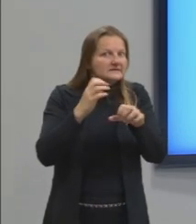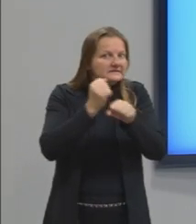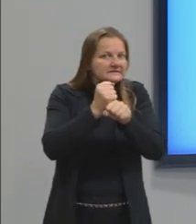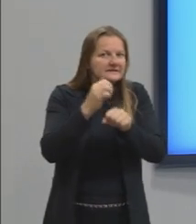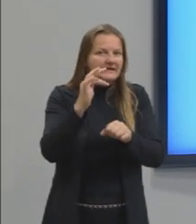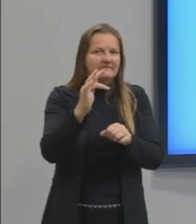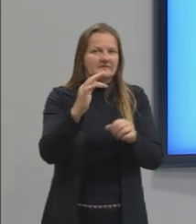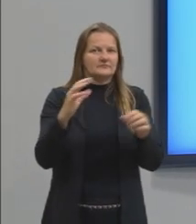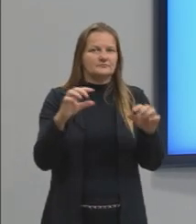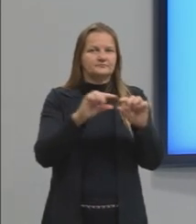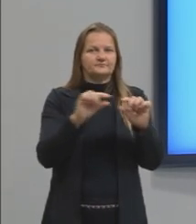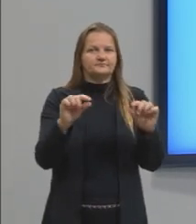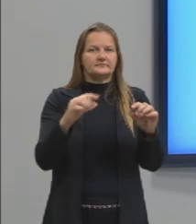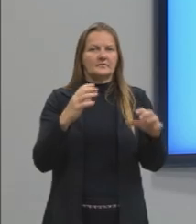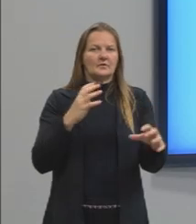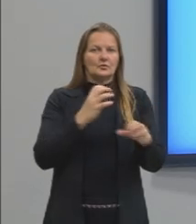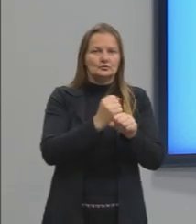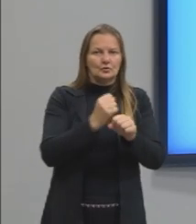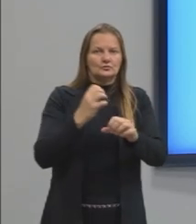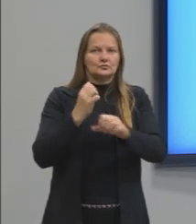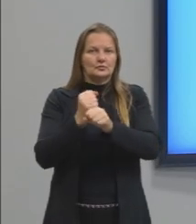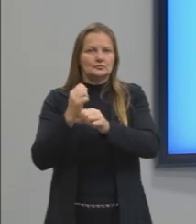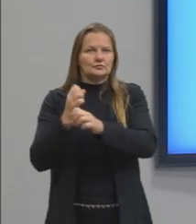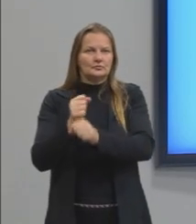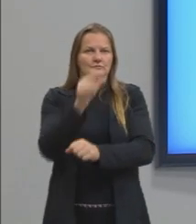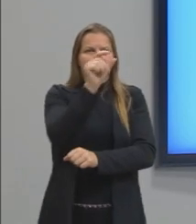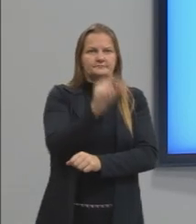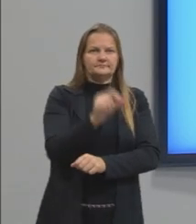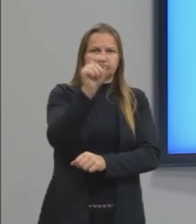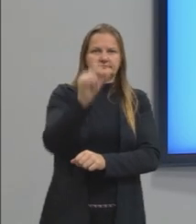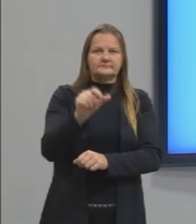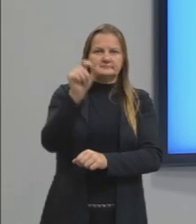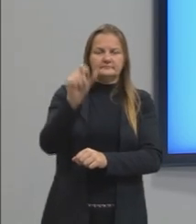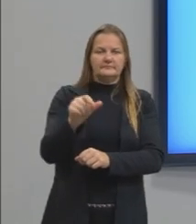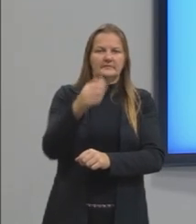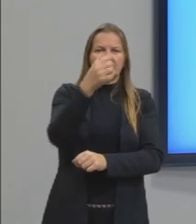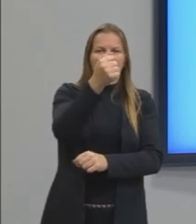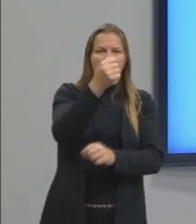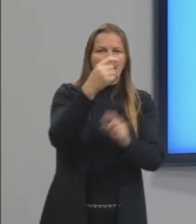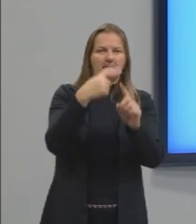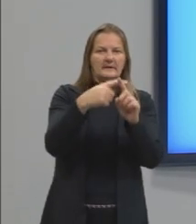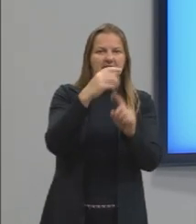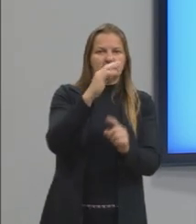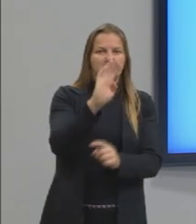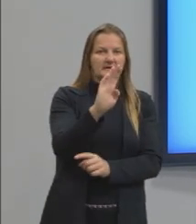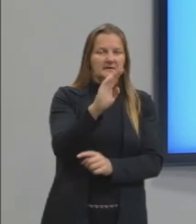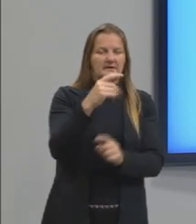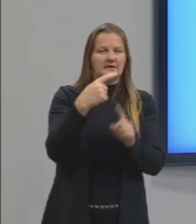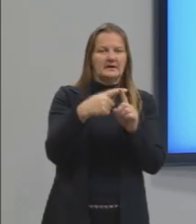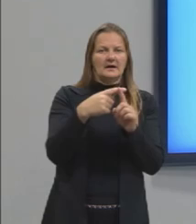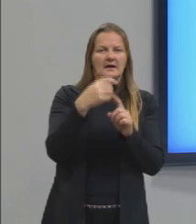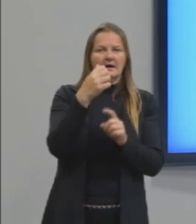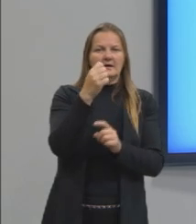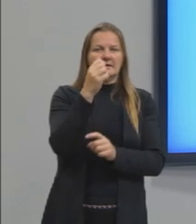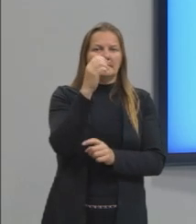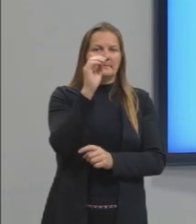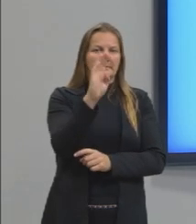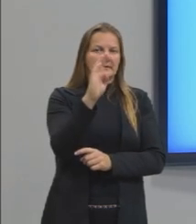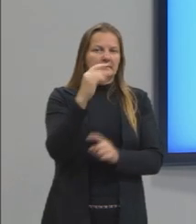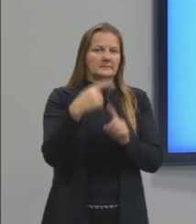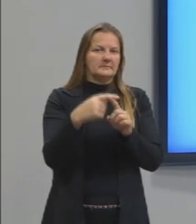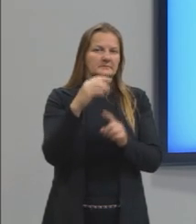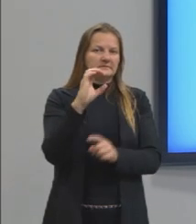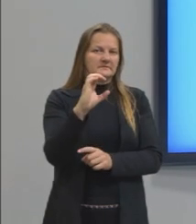aqui a última linha são os totais da coluna né a mais de ou seja ao total da primeira série B mais e